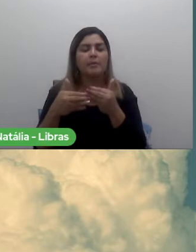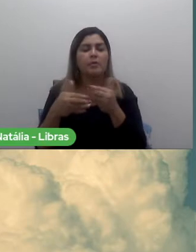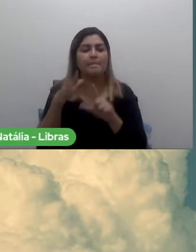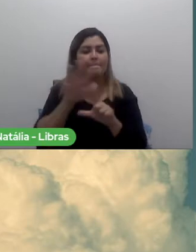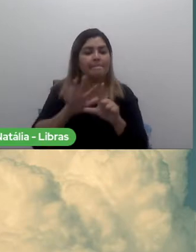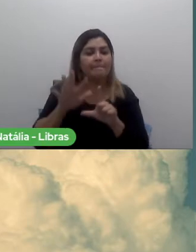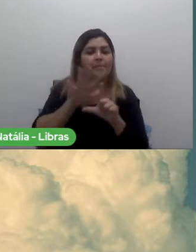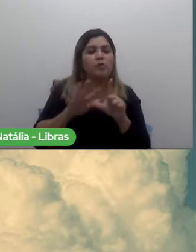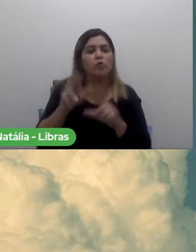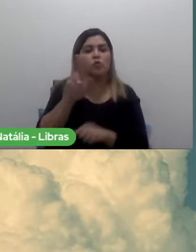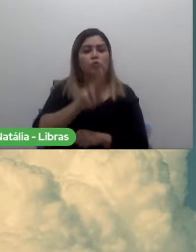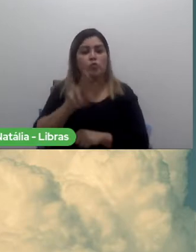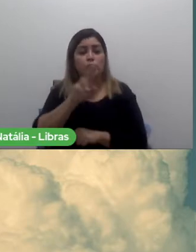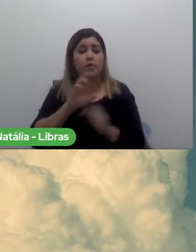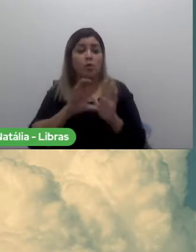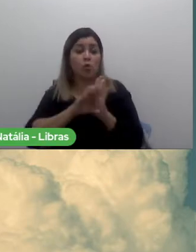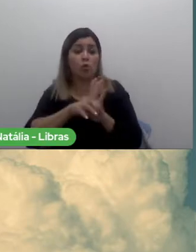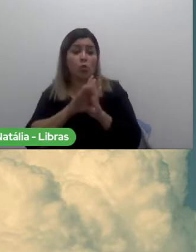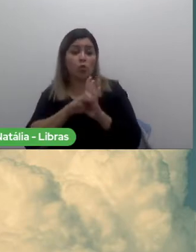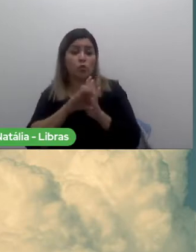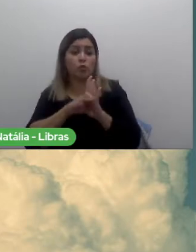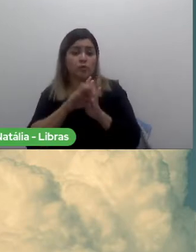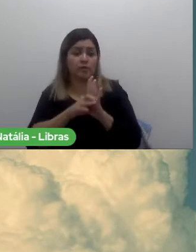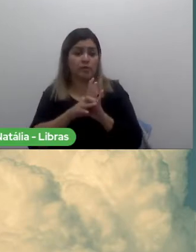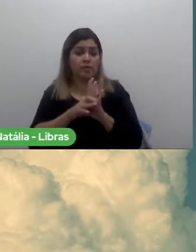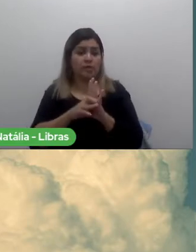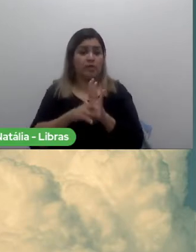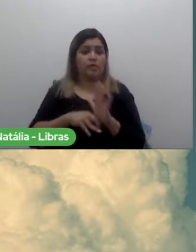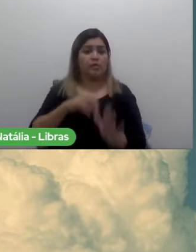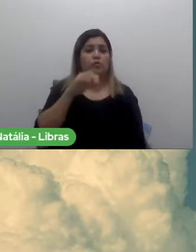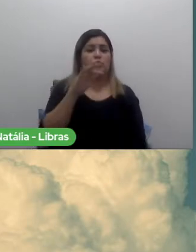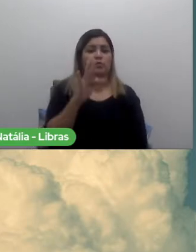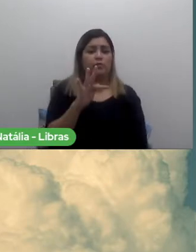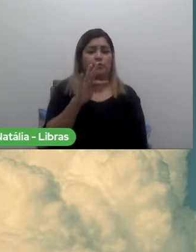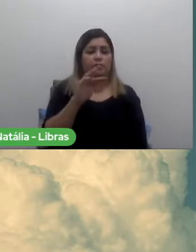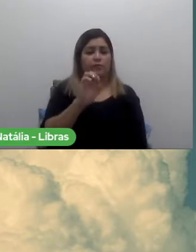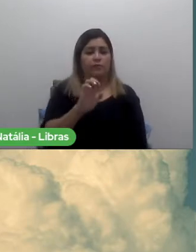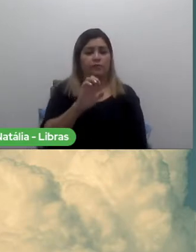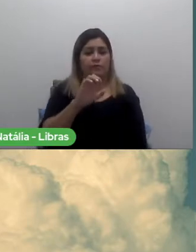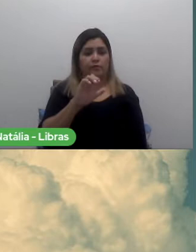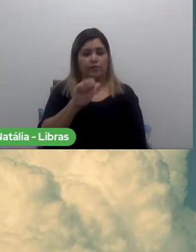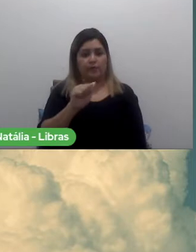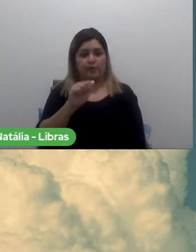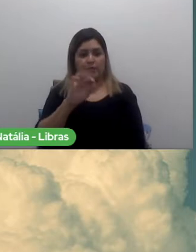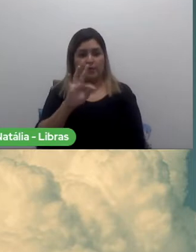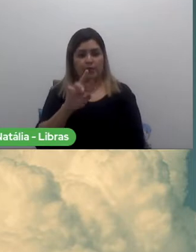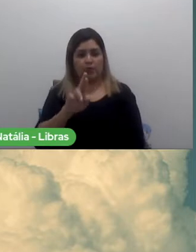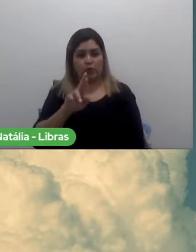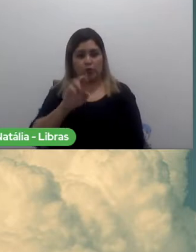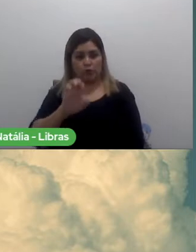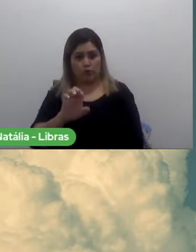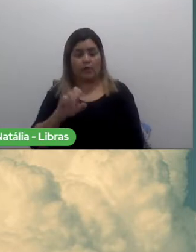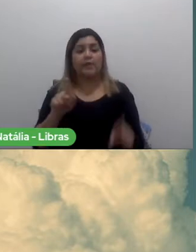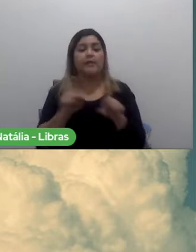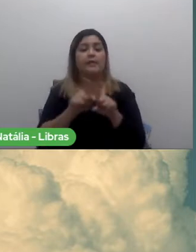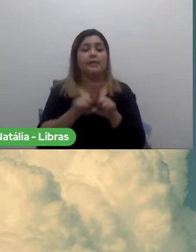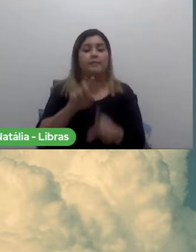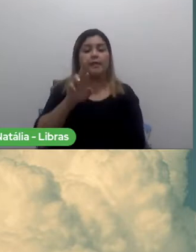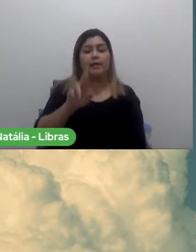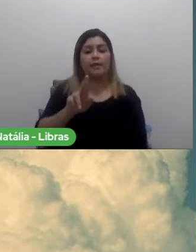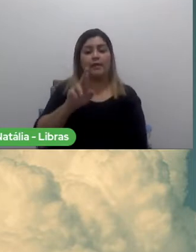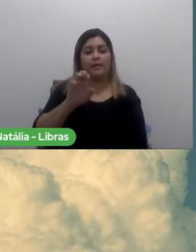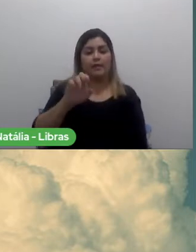de feature e branches e pull requests, tá? Eu coloquei essa informação porque ela acaba impactando no Path to Production, tá? E aí